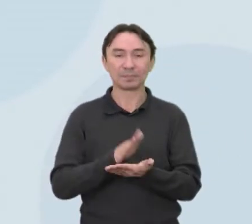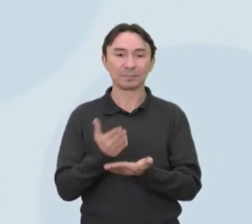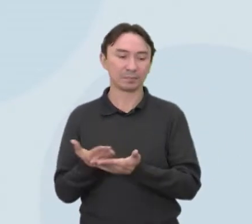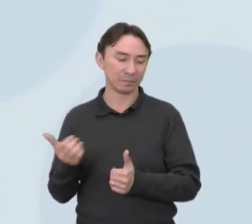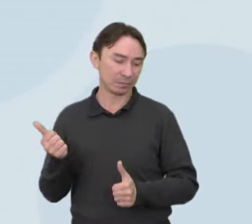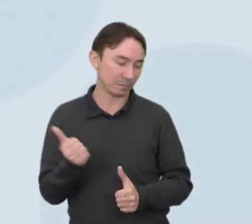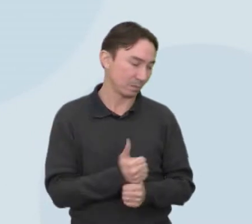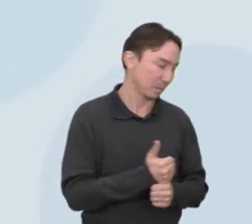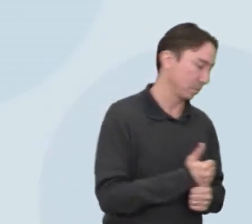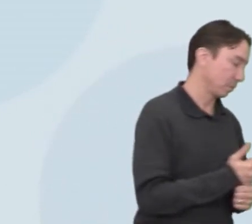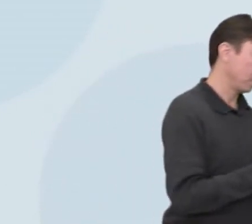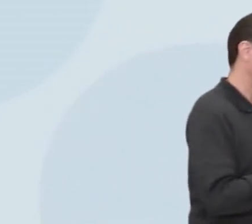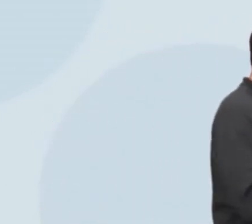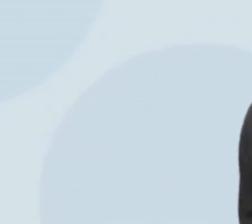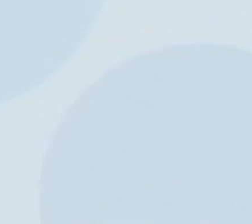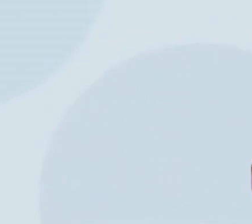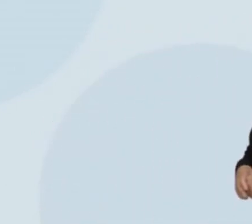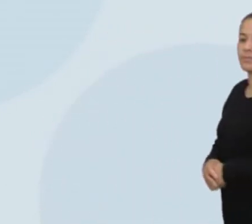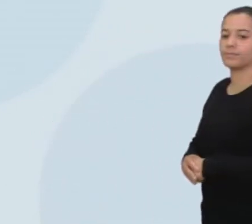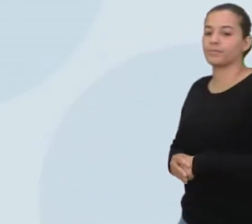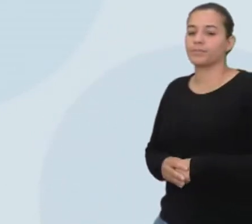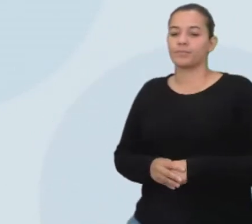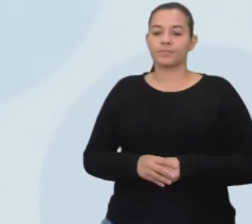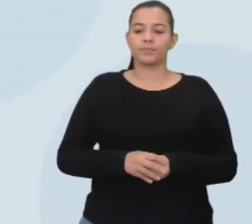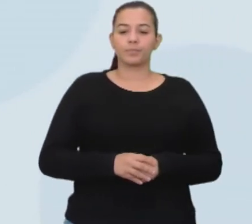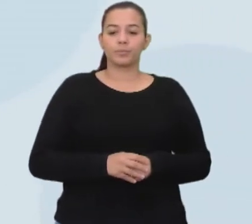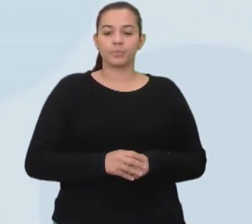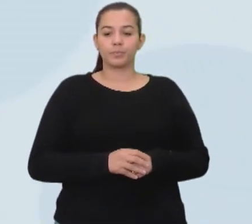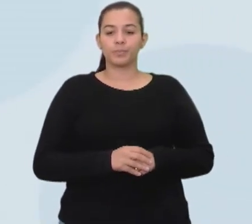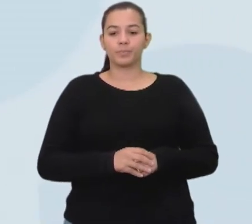Moçambique fica na costa ocidental da África, Angola